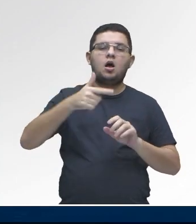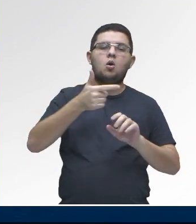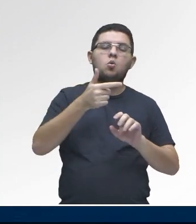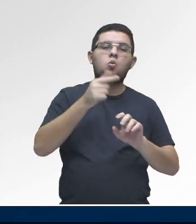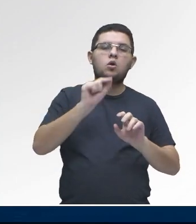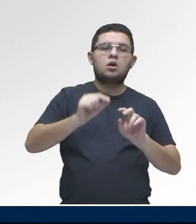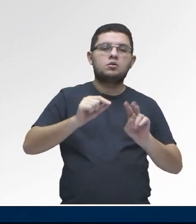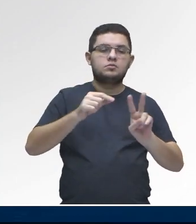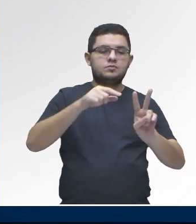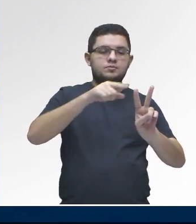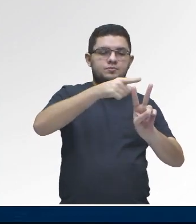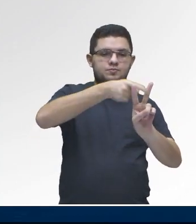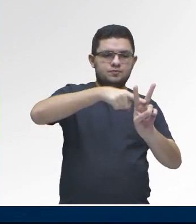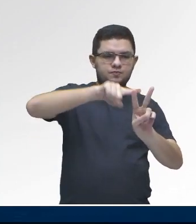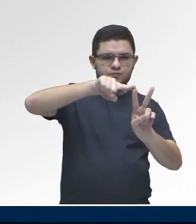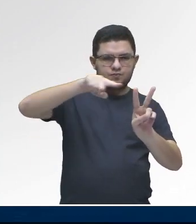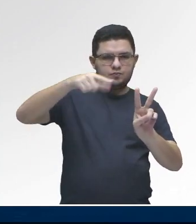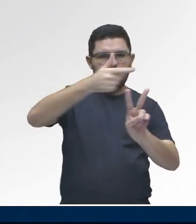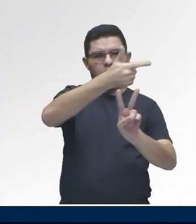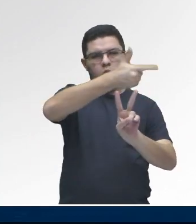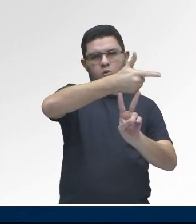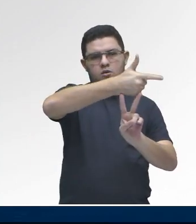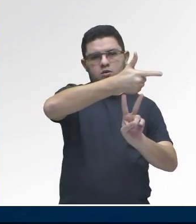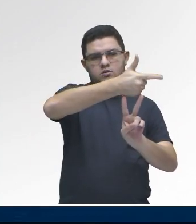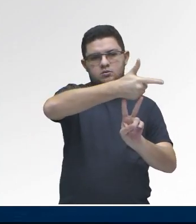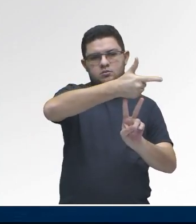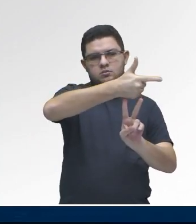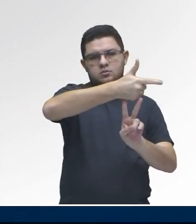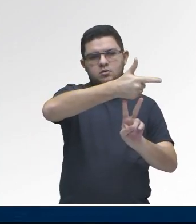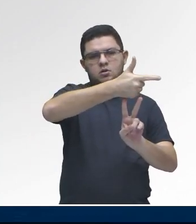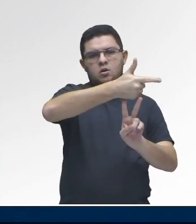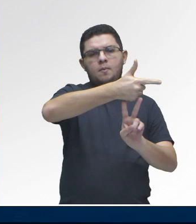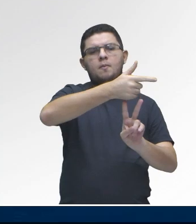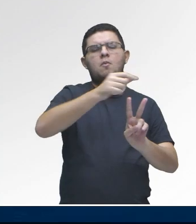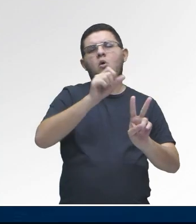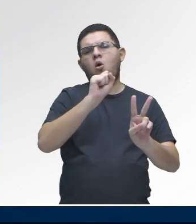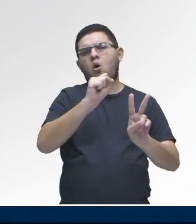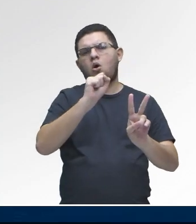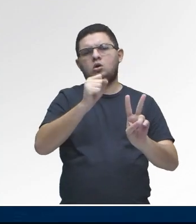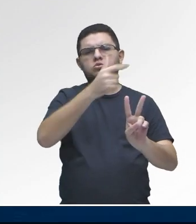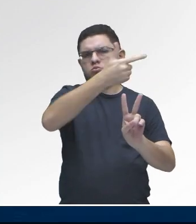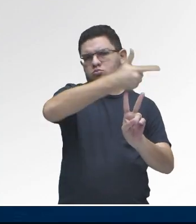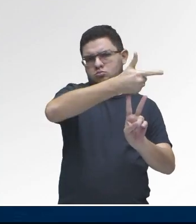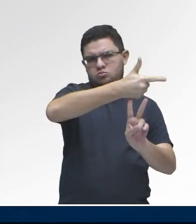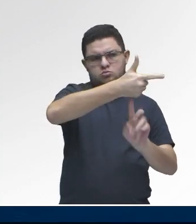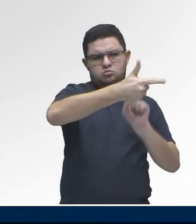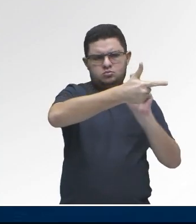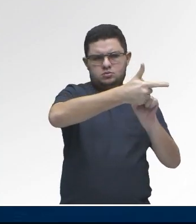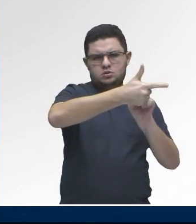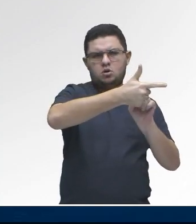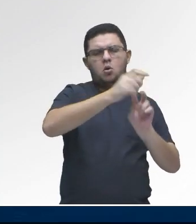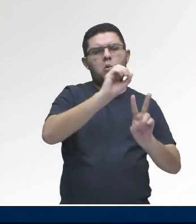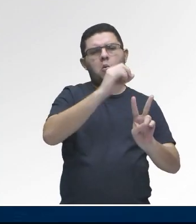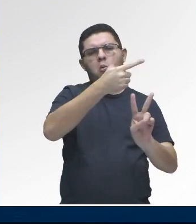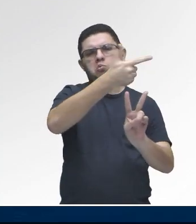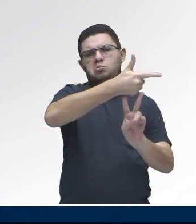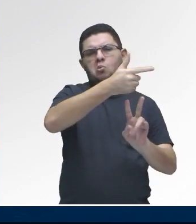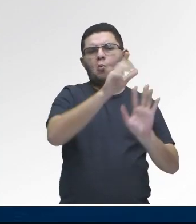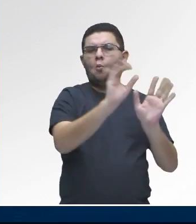você escrever com o índice 2 ou sem o índice 2, é a mesma coisa,